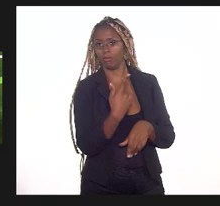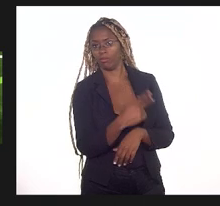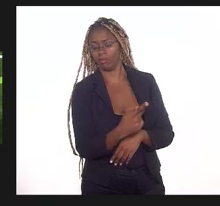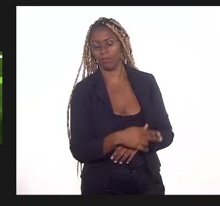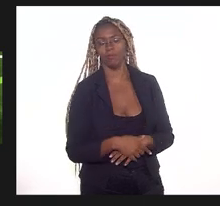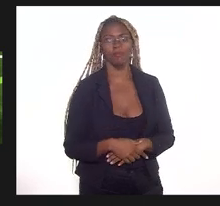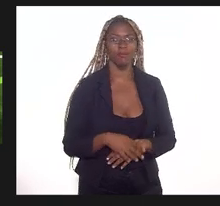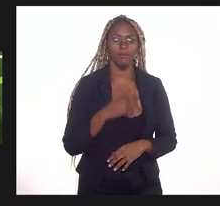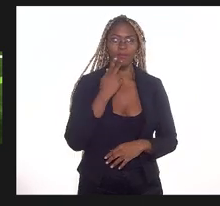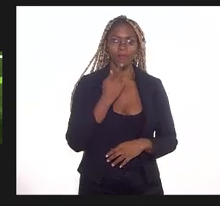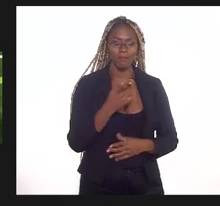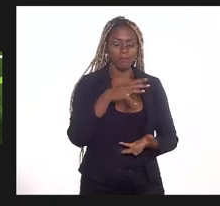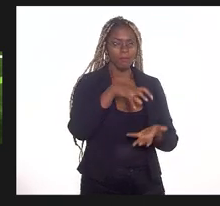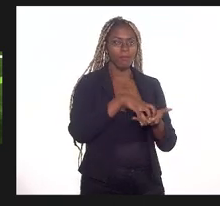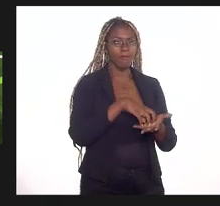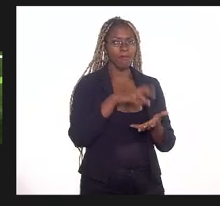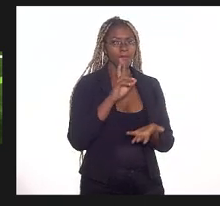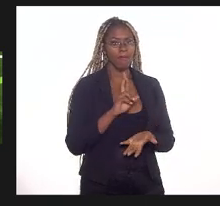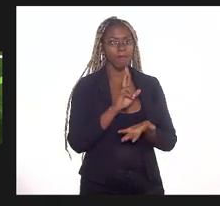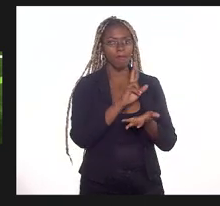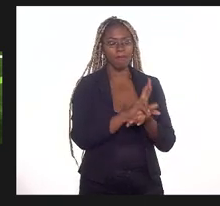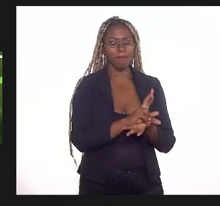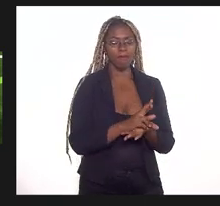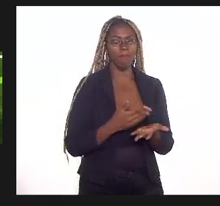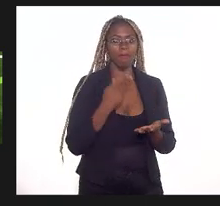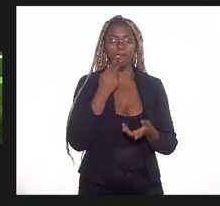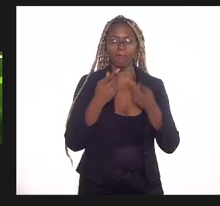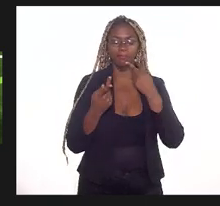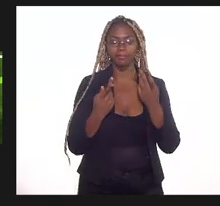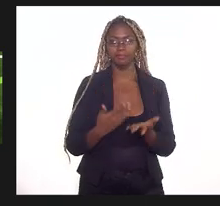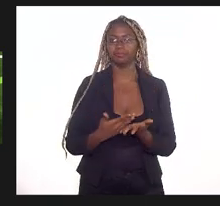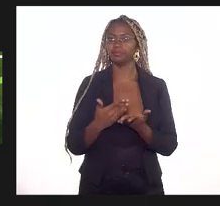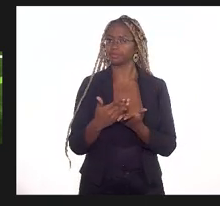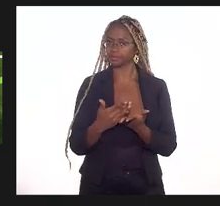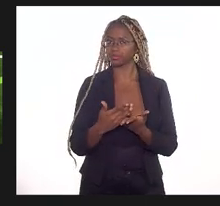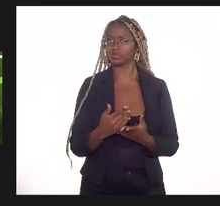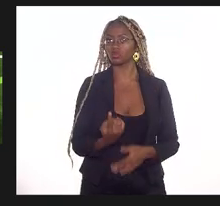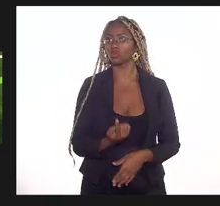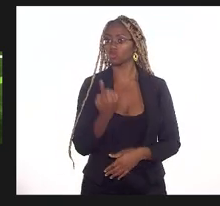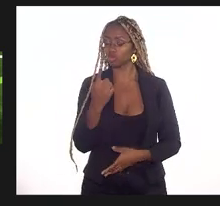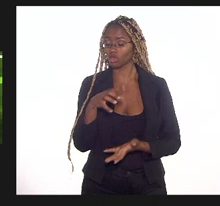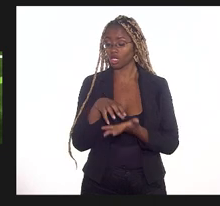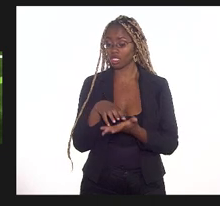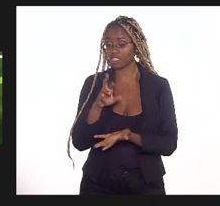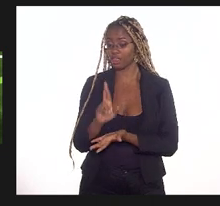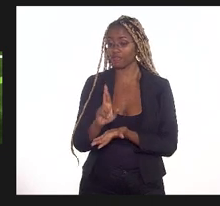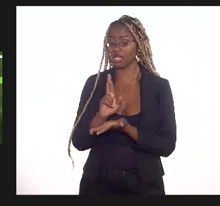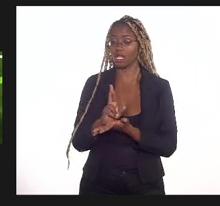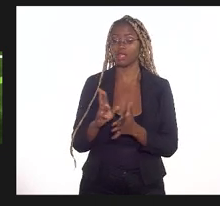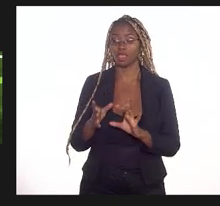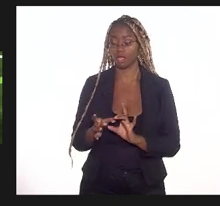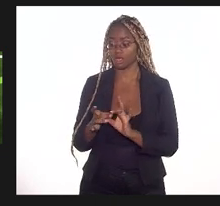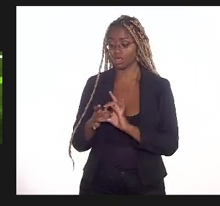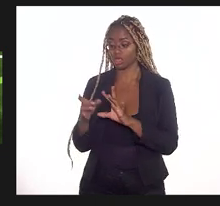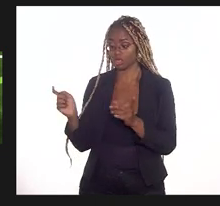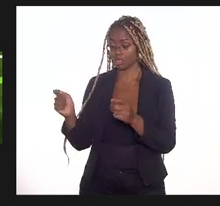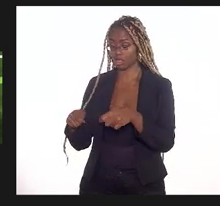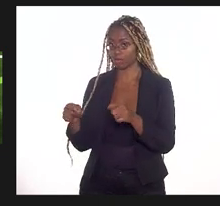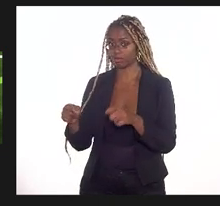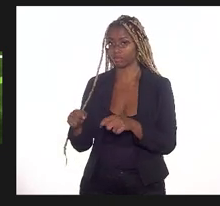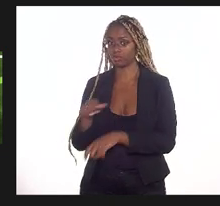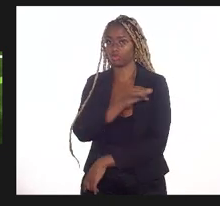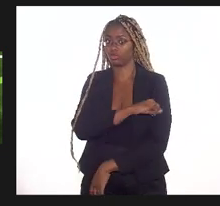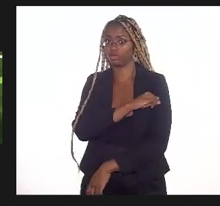dos centros de referência. Como eu falei inicialmente, hoje o único centro de referência habilitado pelo Ministério da Saúde no estado do Rio de Janeiro é o